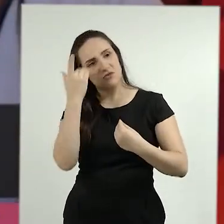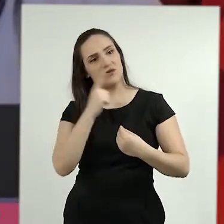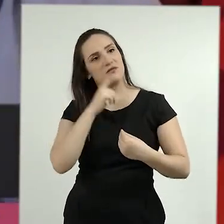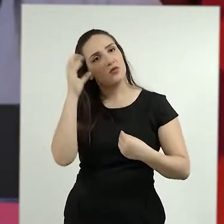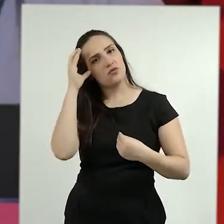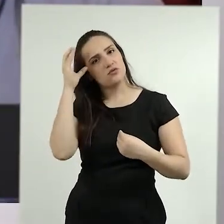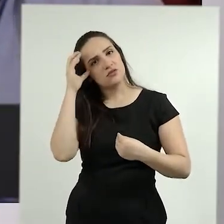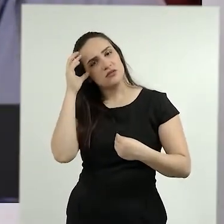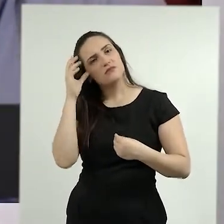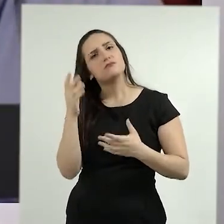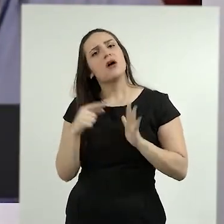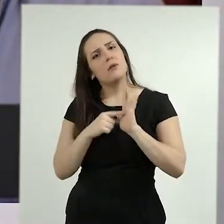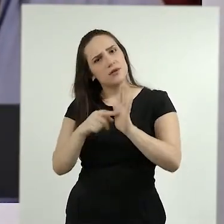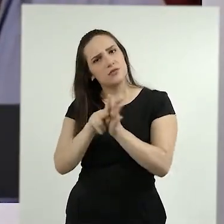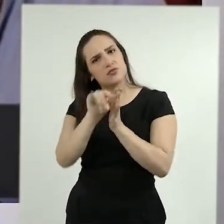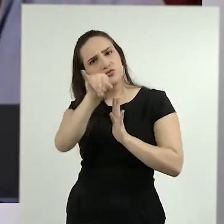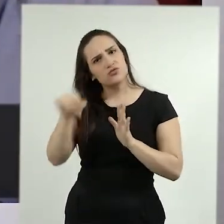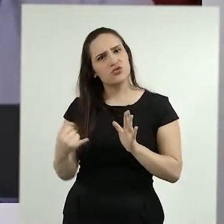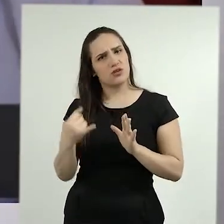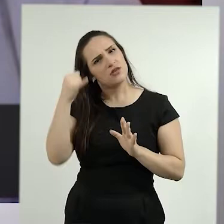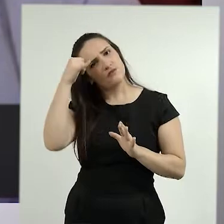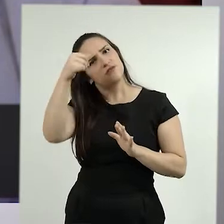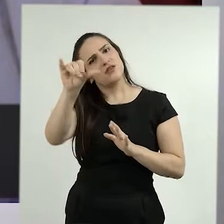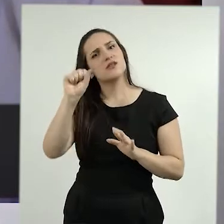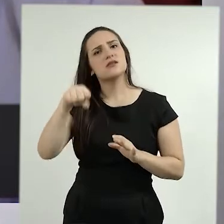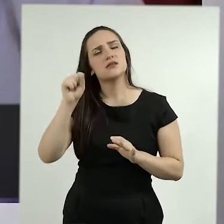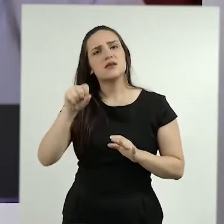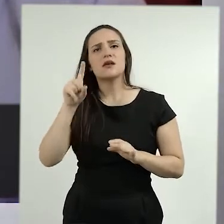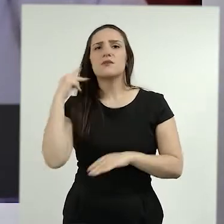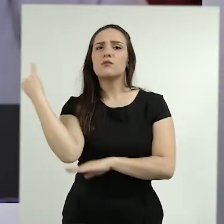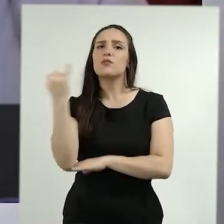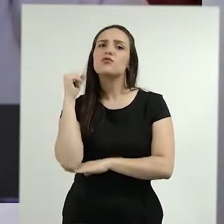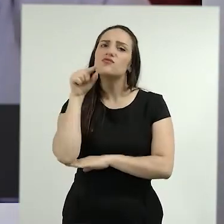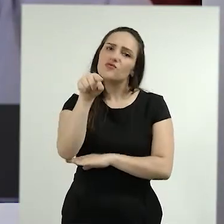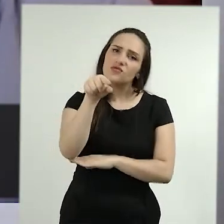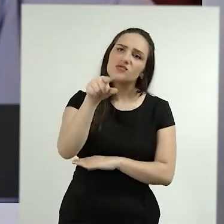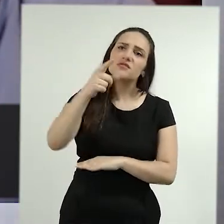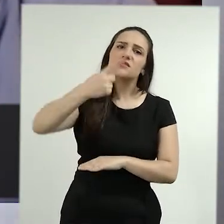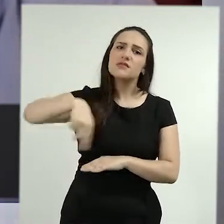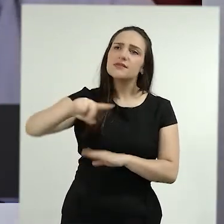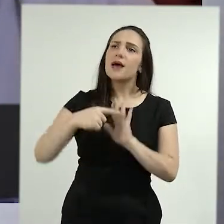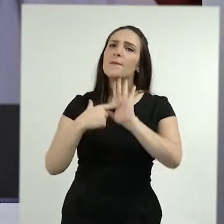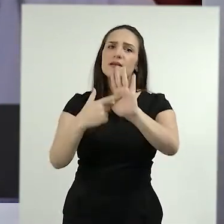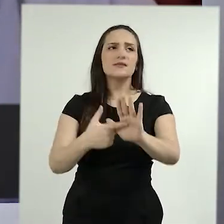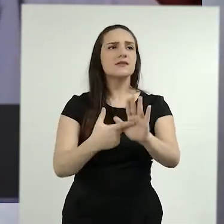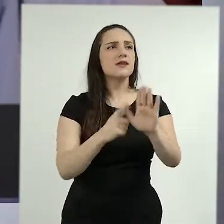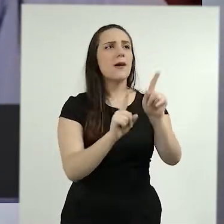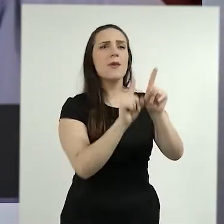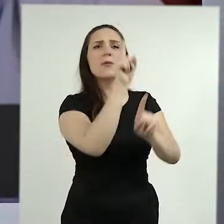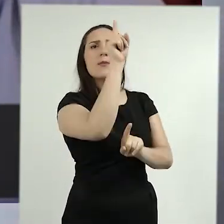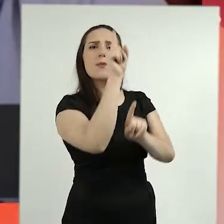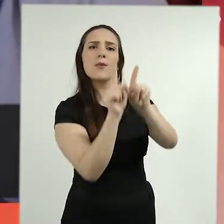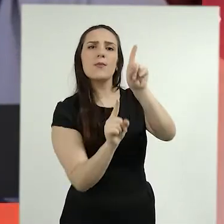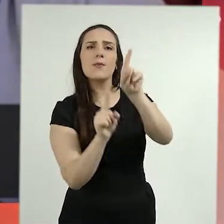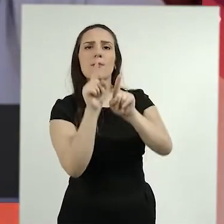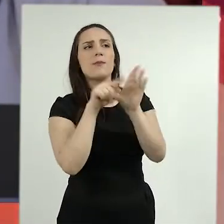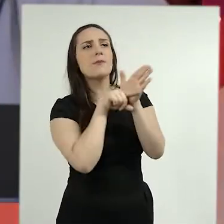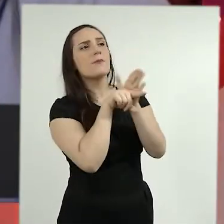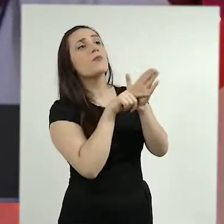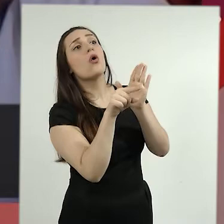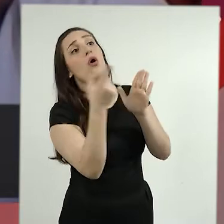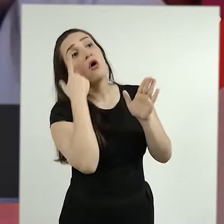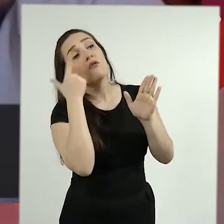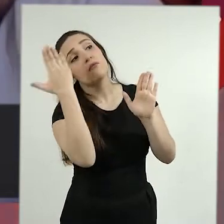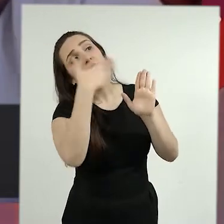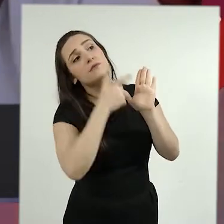ambientalistas, muita gente envolvida, apresentando projetos, e é isso que é importante no trabalho de vocês, é apresentar ali os impactos ambientais